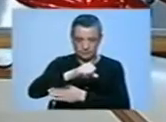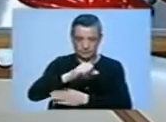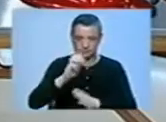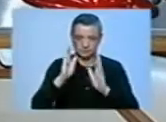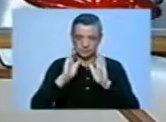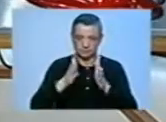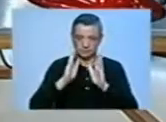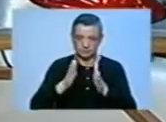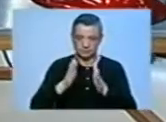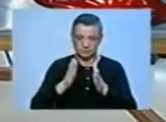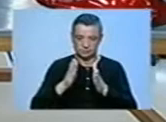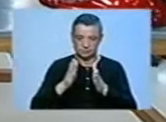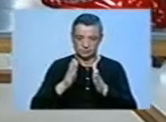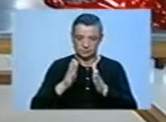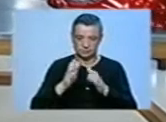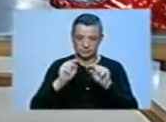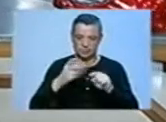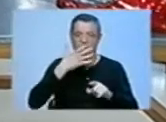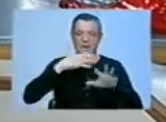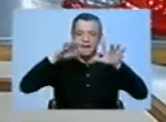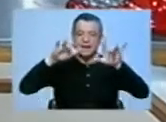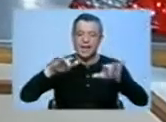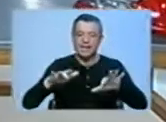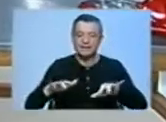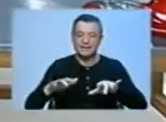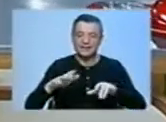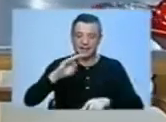comprar comida ou ajuda leva exatamente